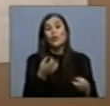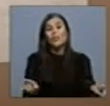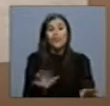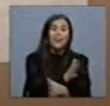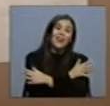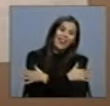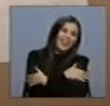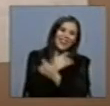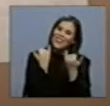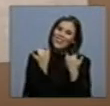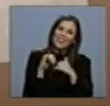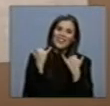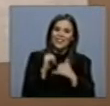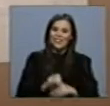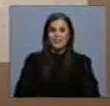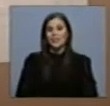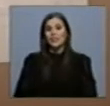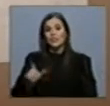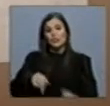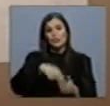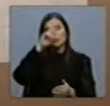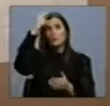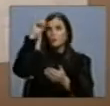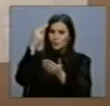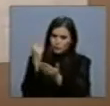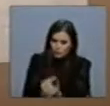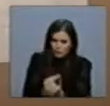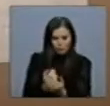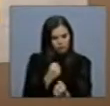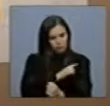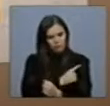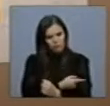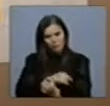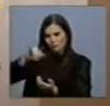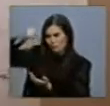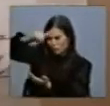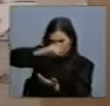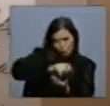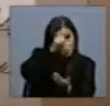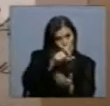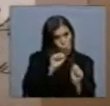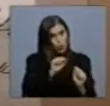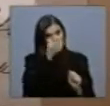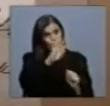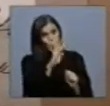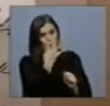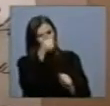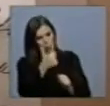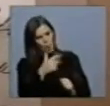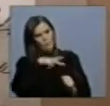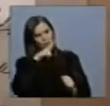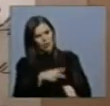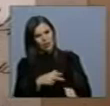muita felicidade. Caíste como um valente, desceste sendo um contra 4. És um bom português, a antiga